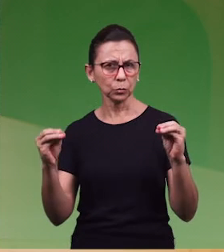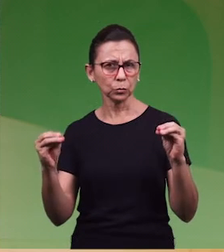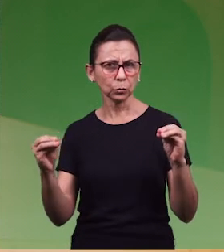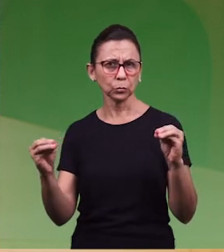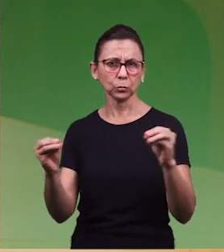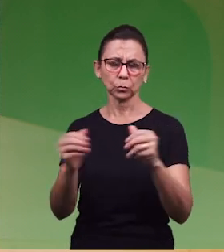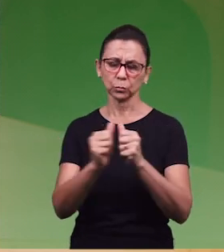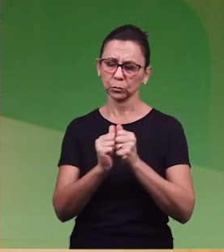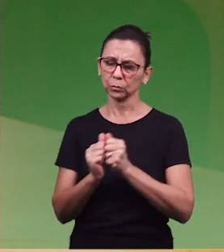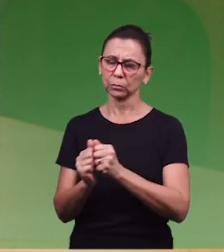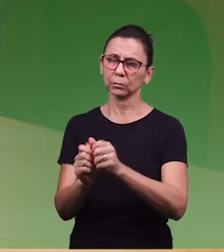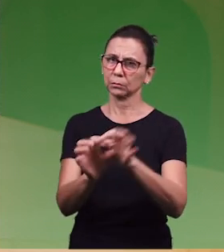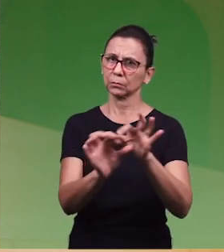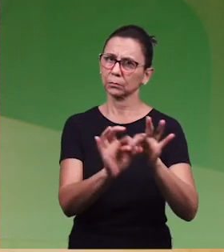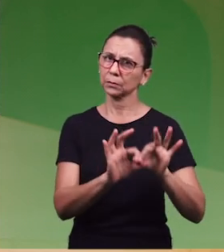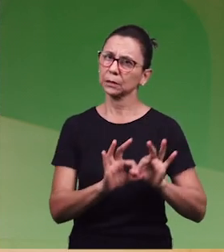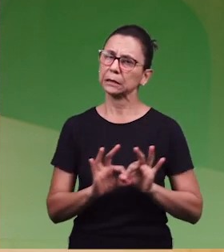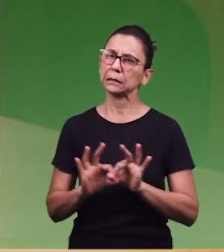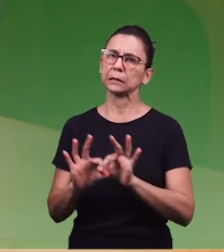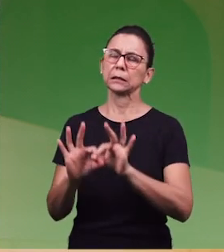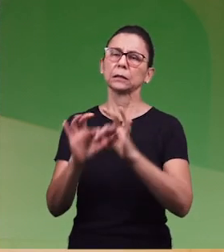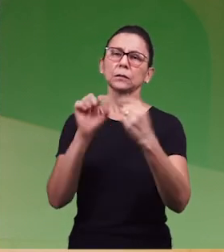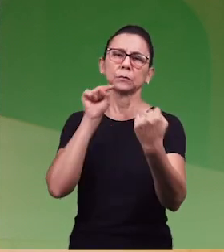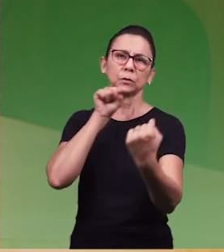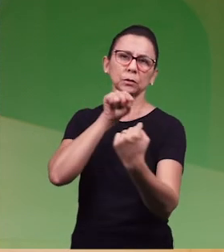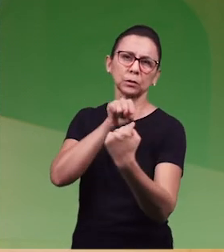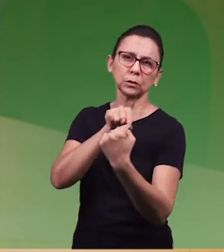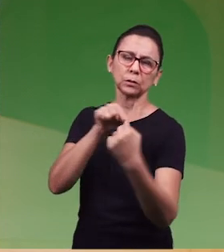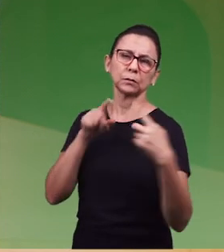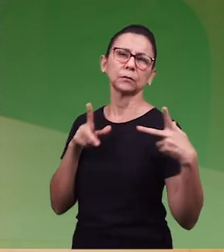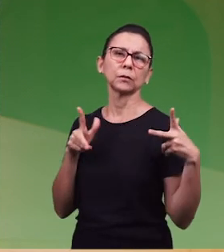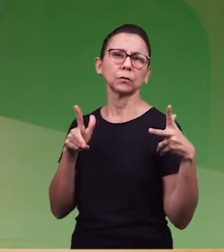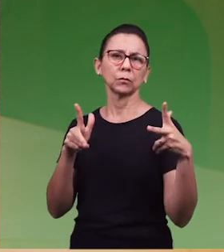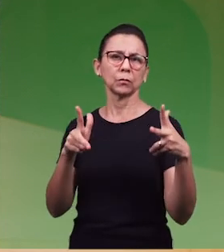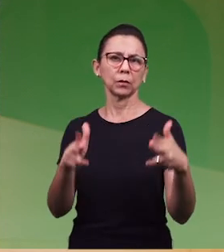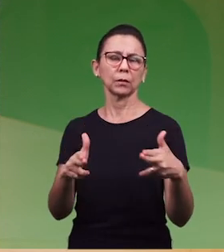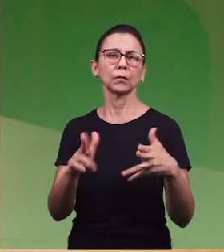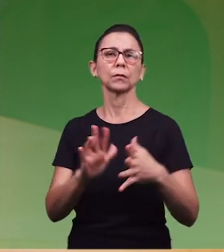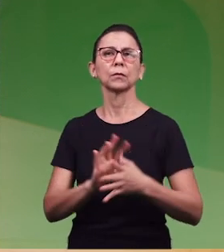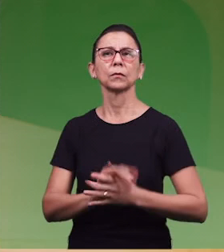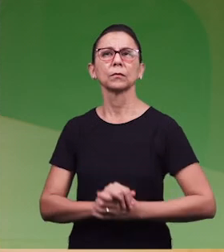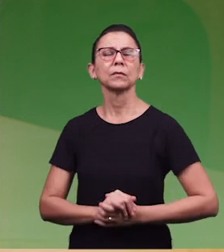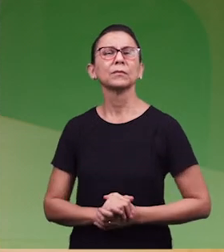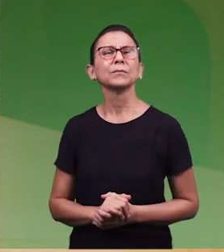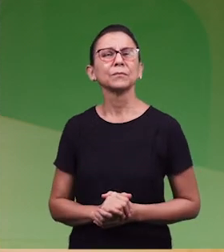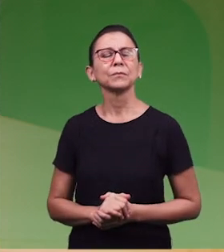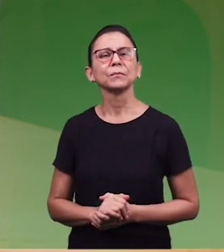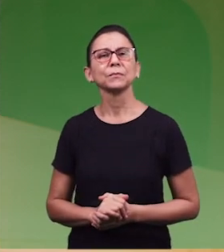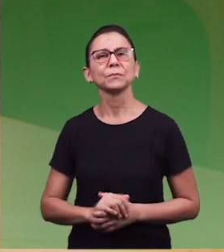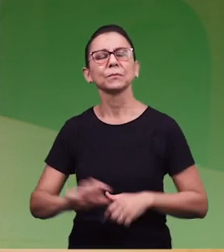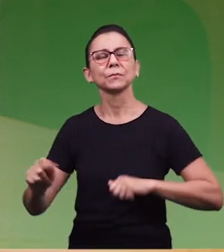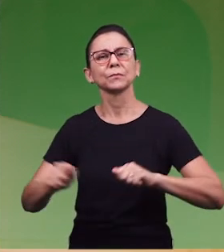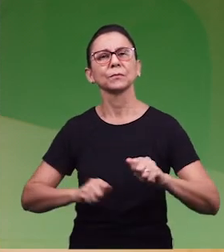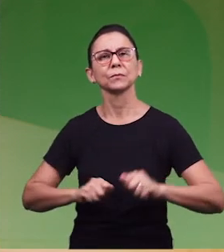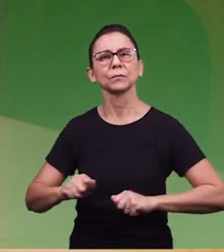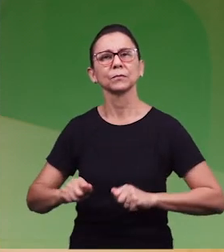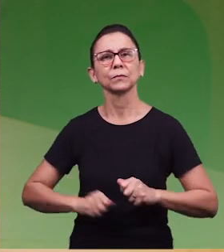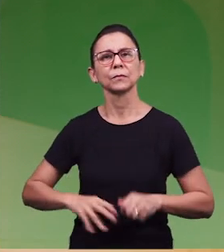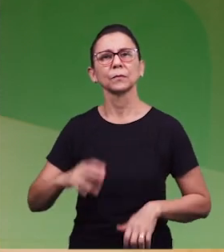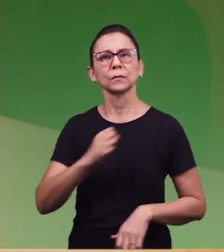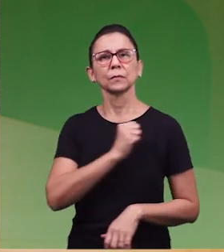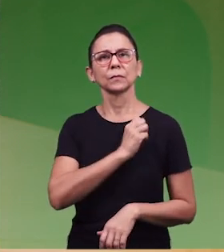dentro de um propósito. Podemos ver exemplos disso no livro de Atos dos Apóstolos, né? Quando os irmãos